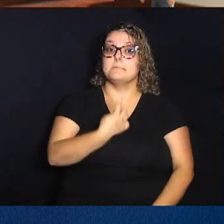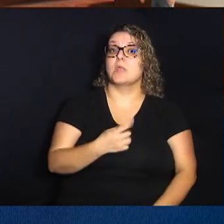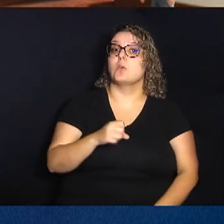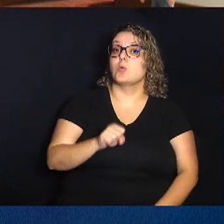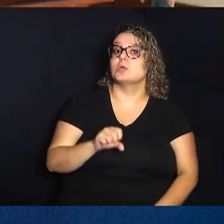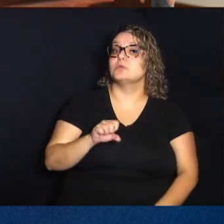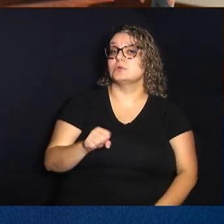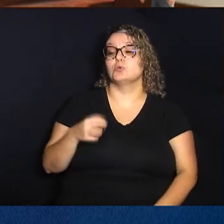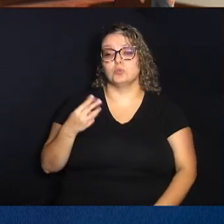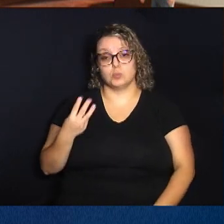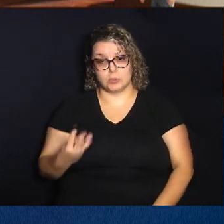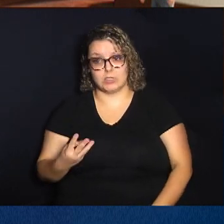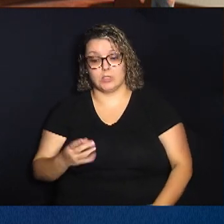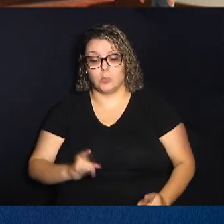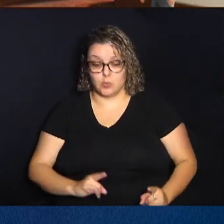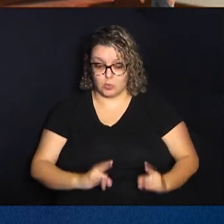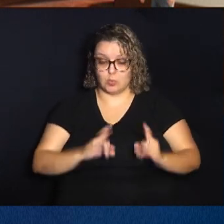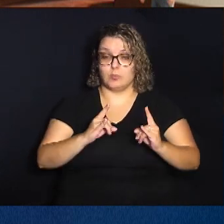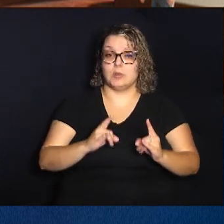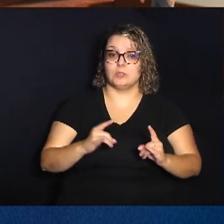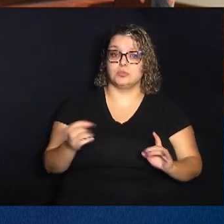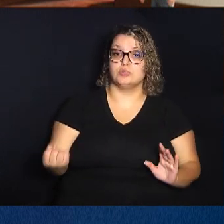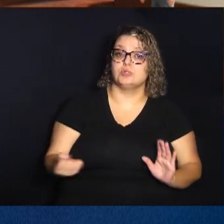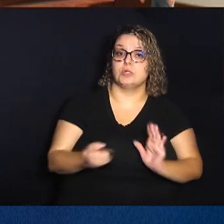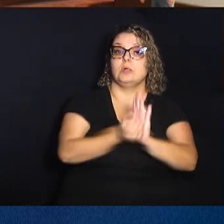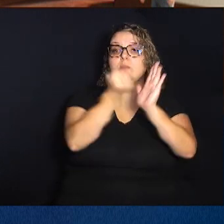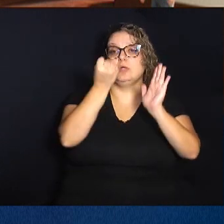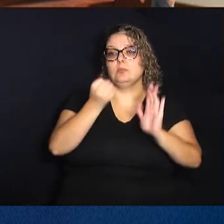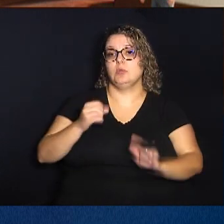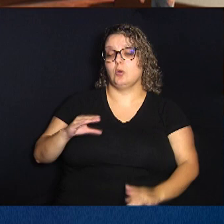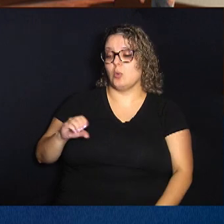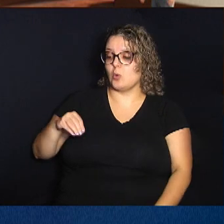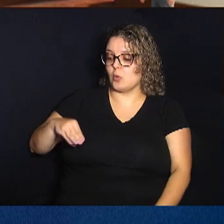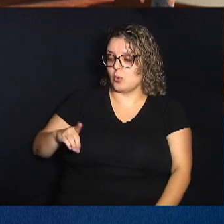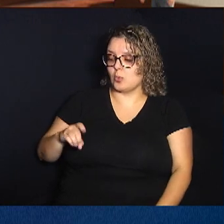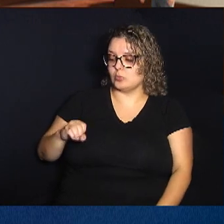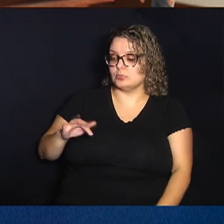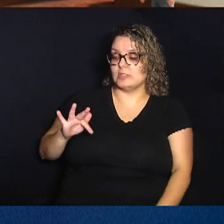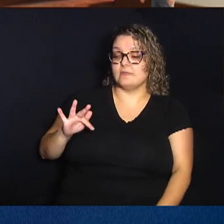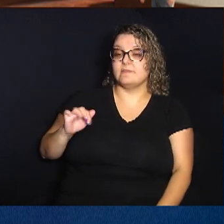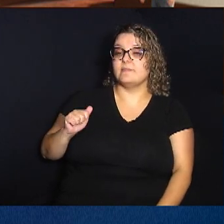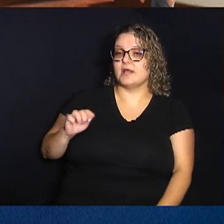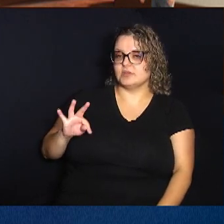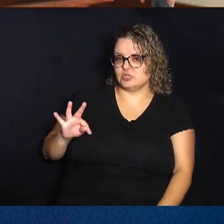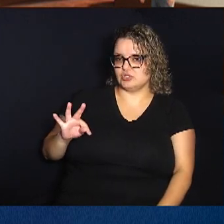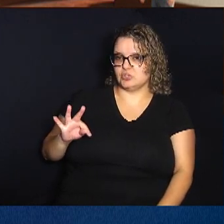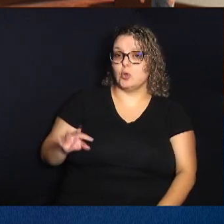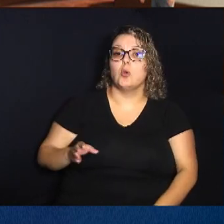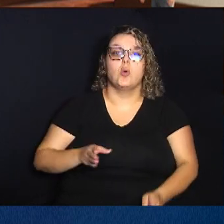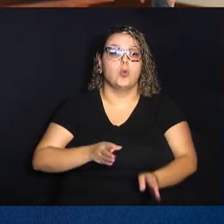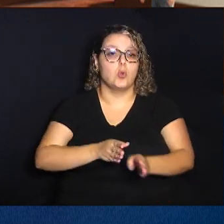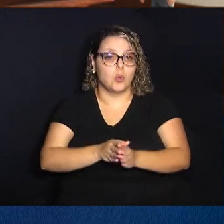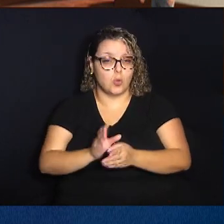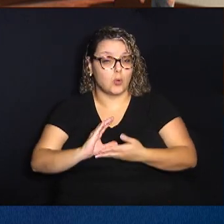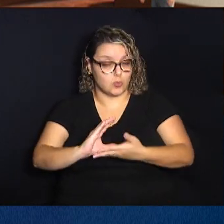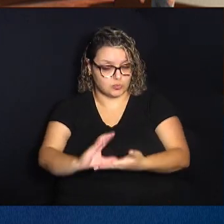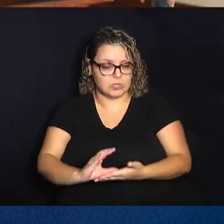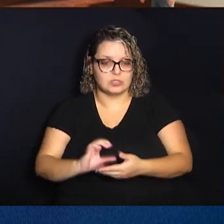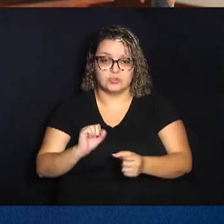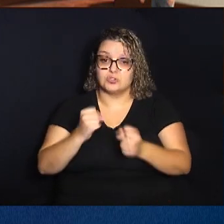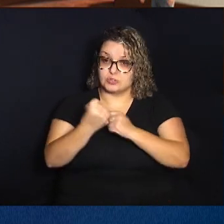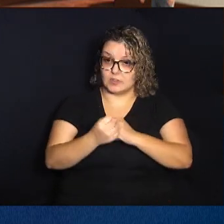1883. O prédio já teve tombamento decretado pelo CONDEFAT, o Conselho de Defesa do